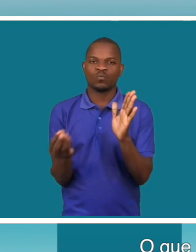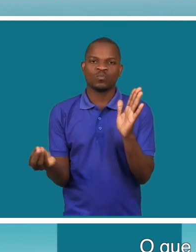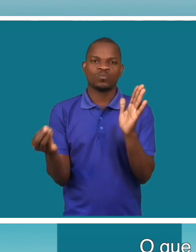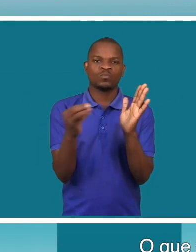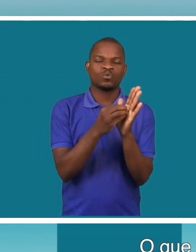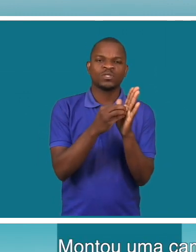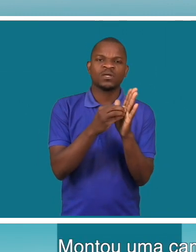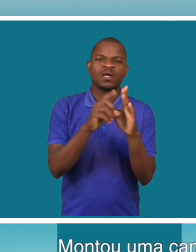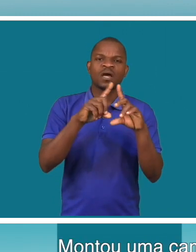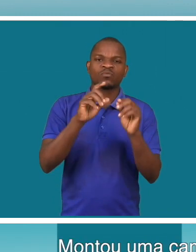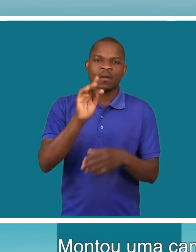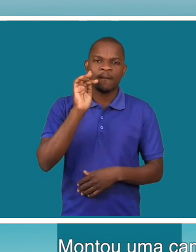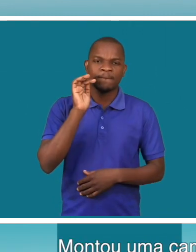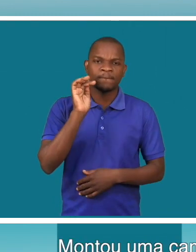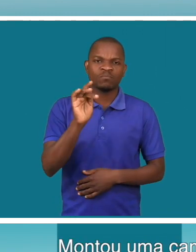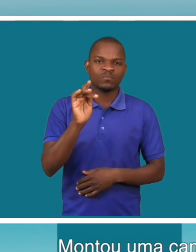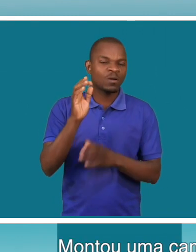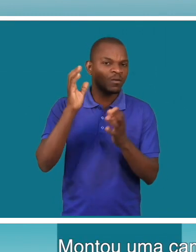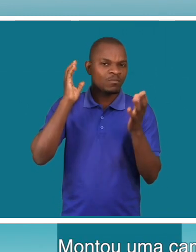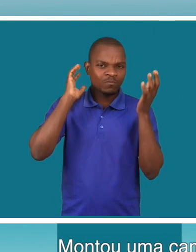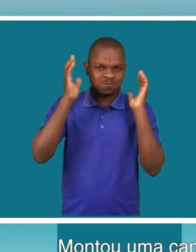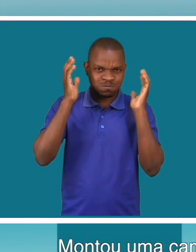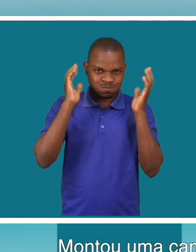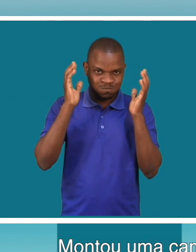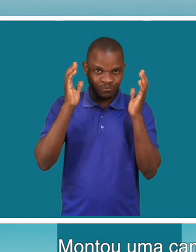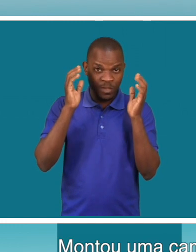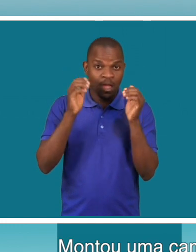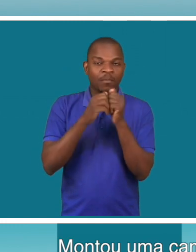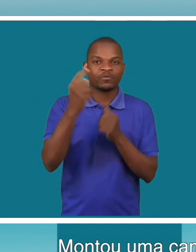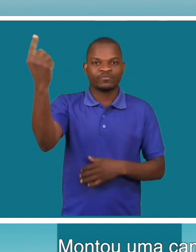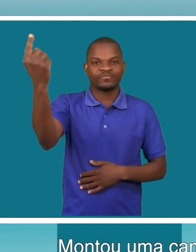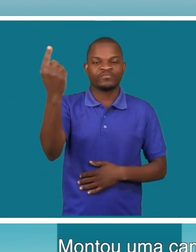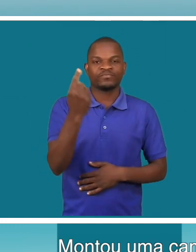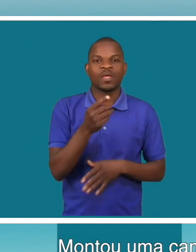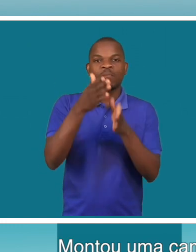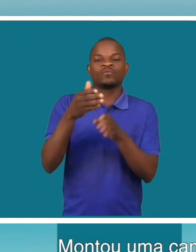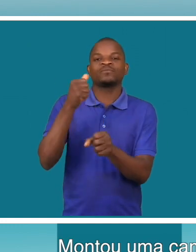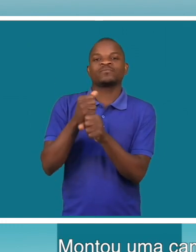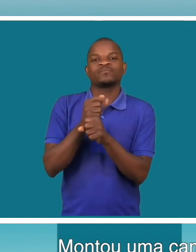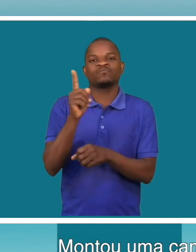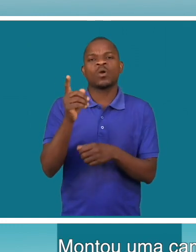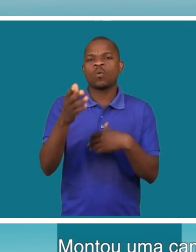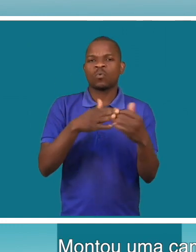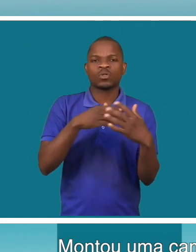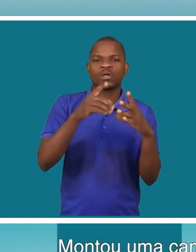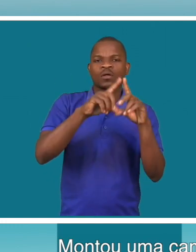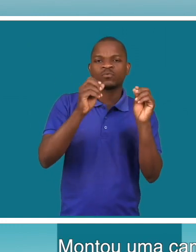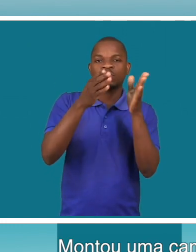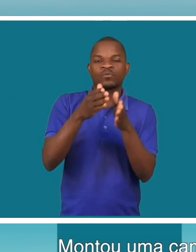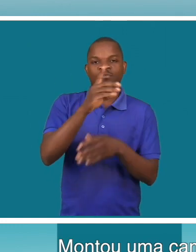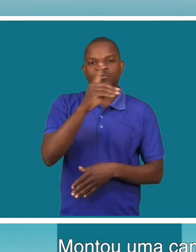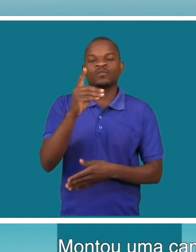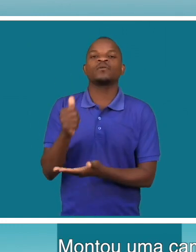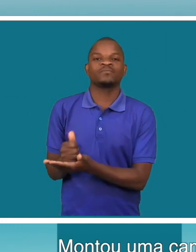alternativa é a campainha, não é? Que toca essa campainha e vem um agente para atender para aquele que seja